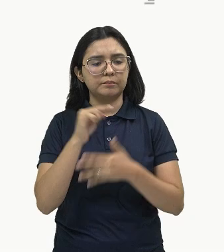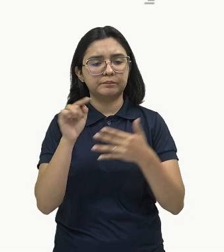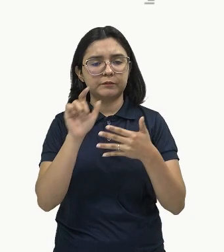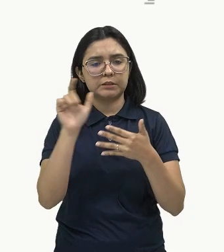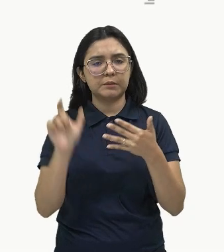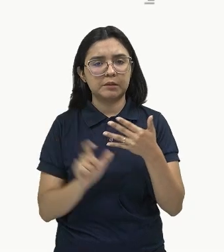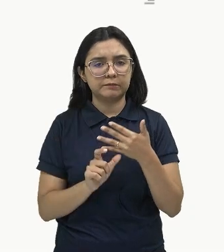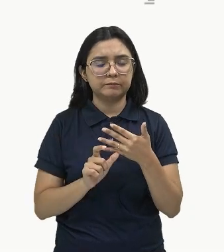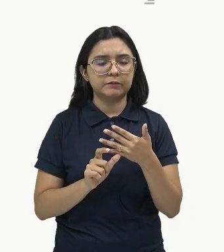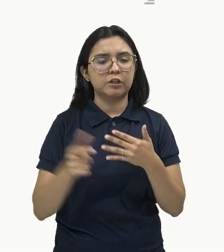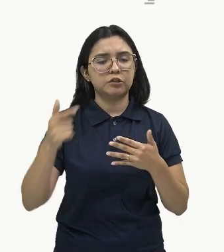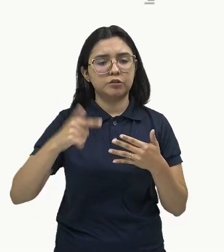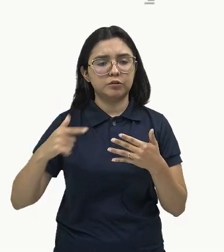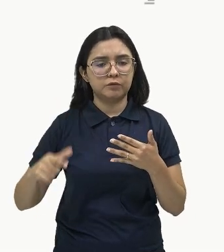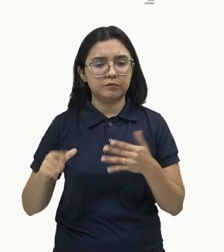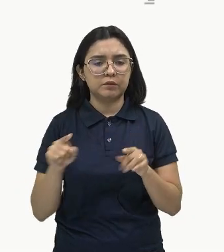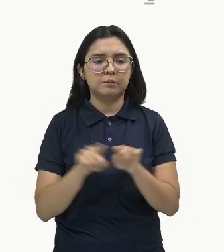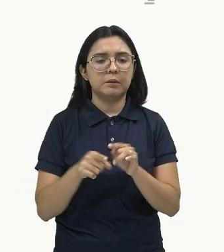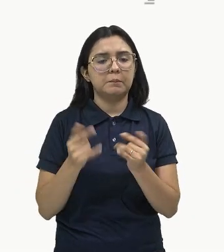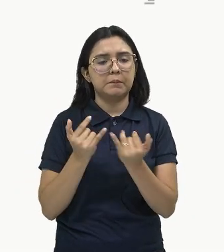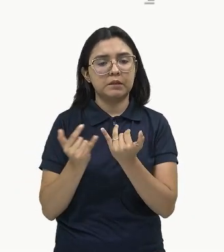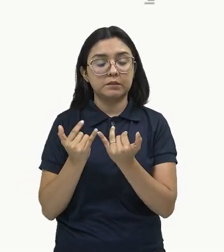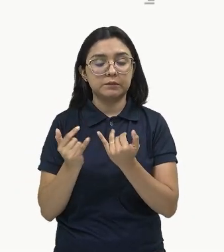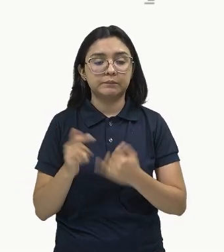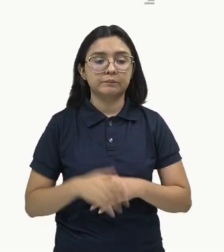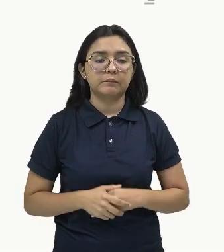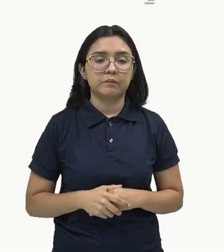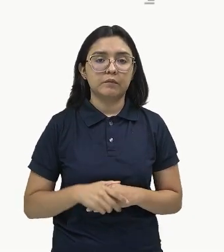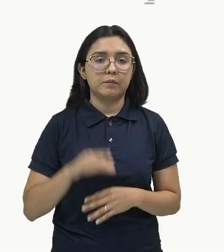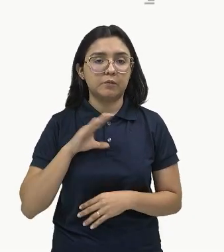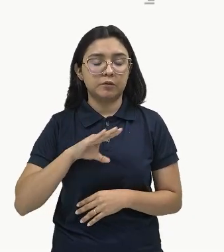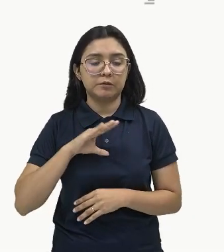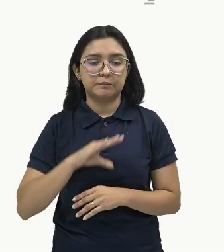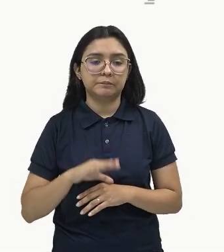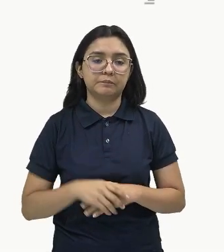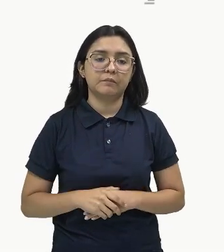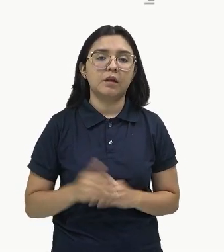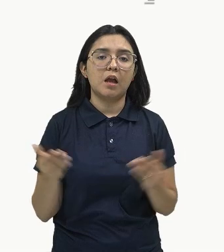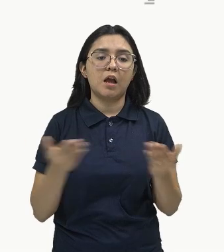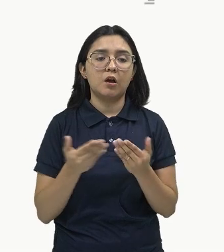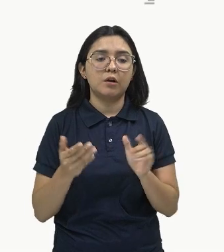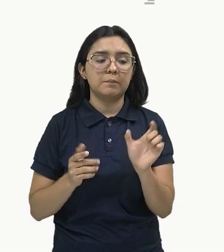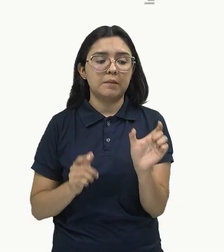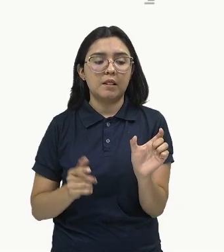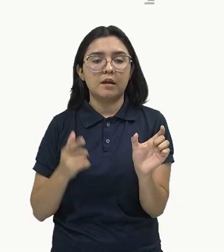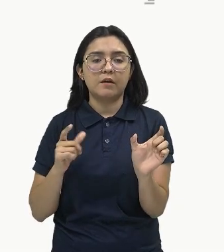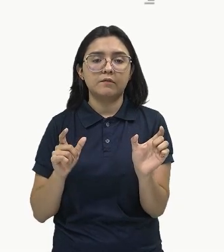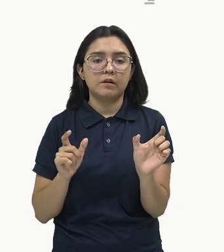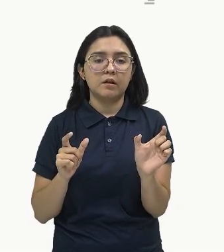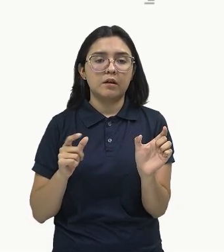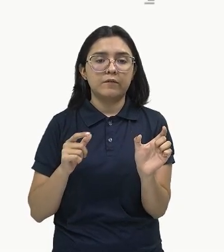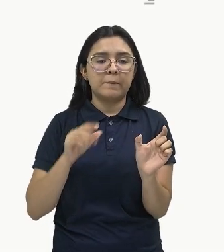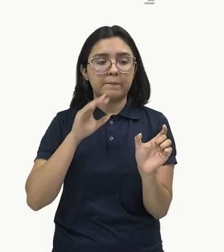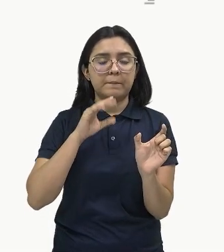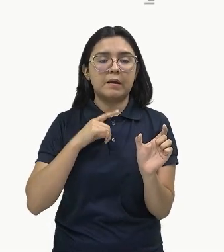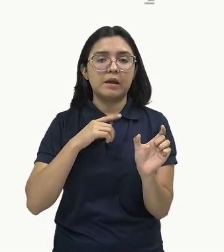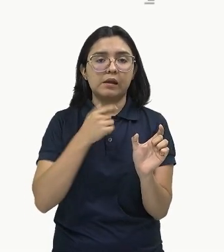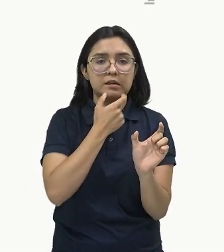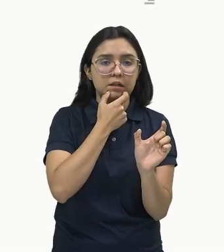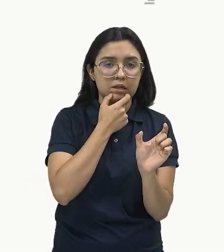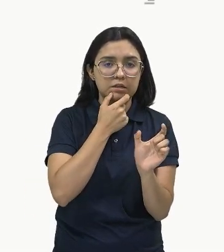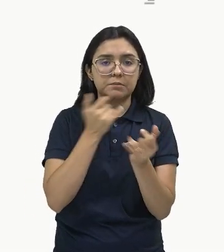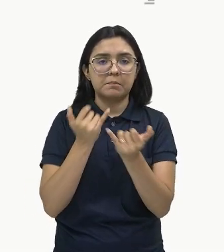e parecidas com a outra. Vamos ver agora as palavras cognatas. O que vocês acham que tem palavras parecidas com português